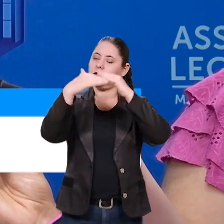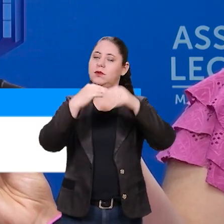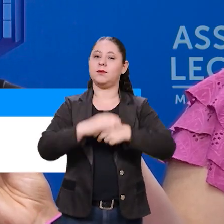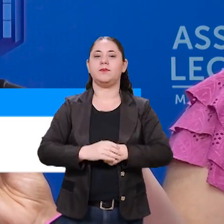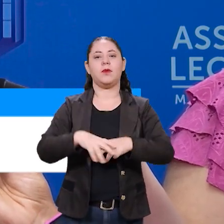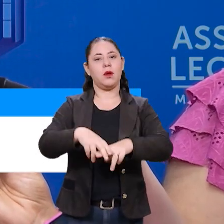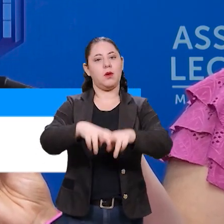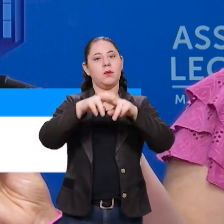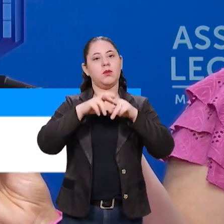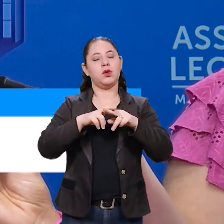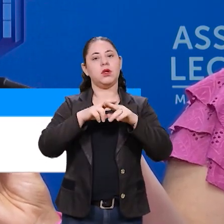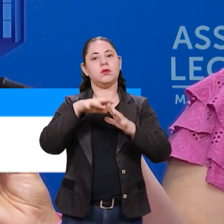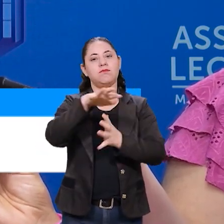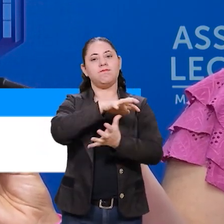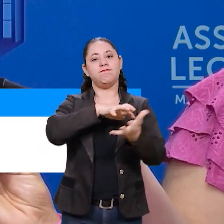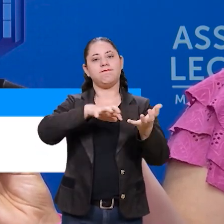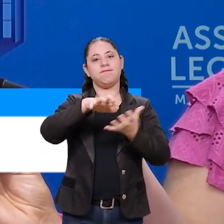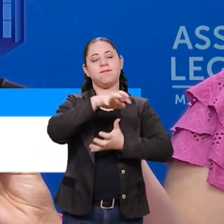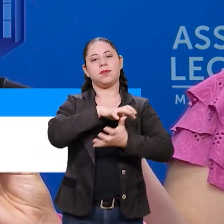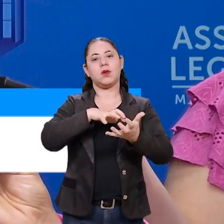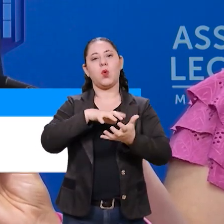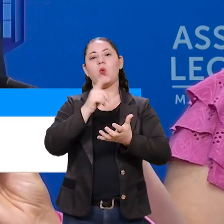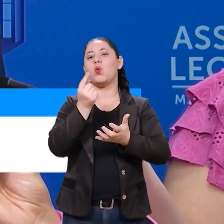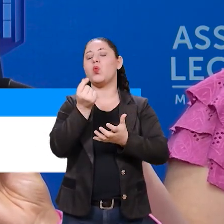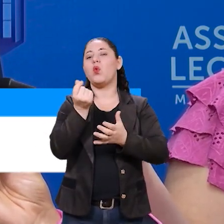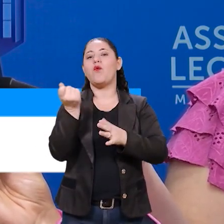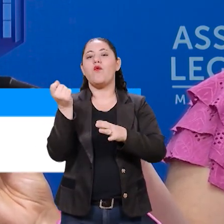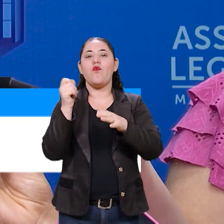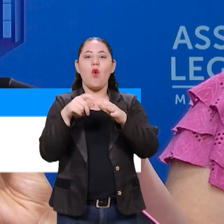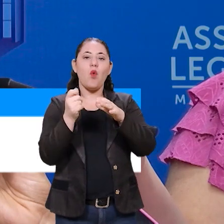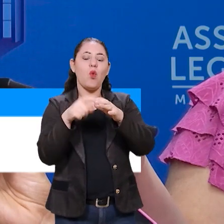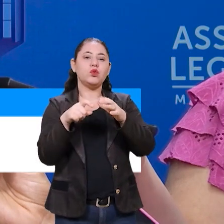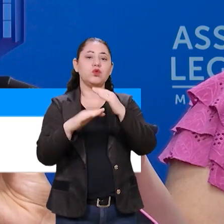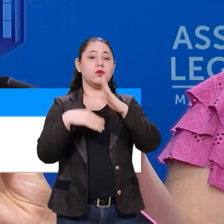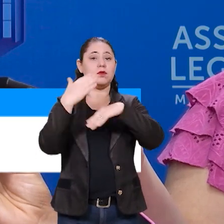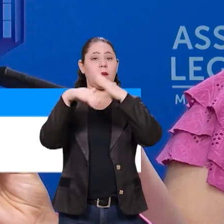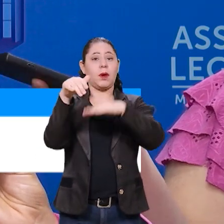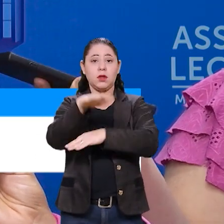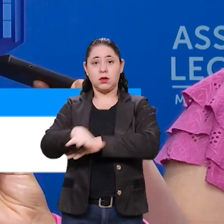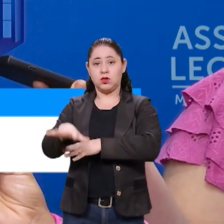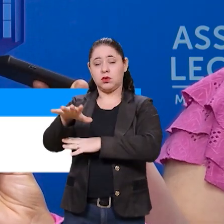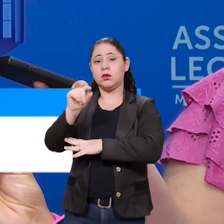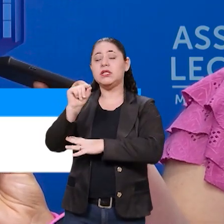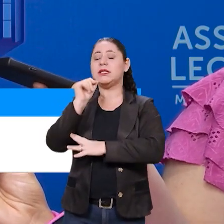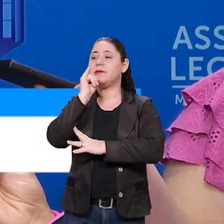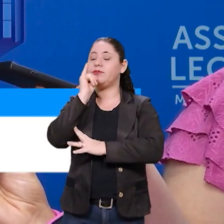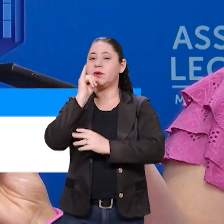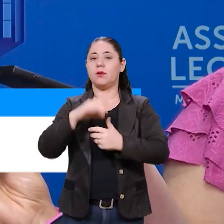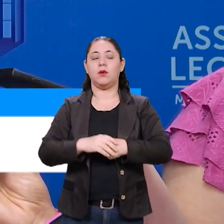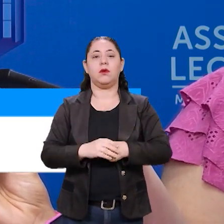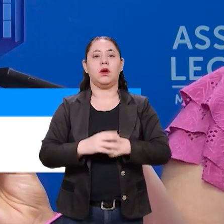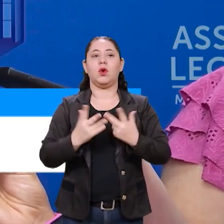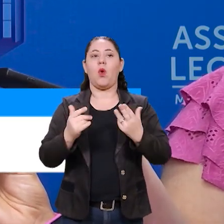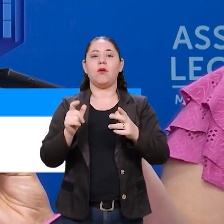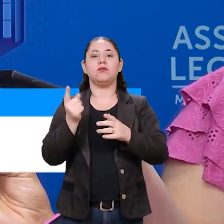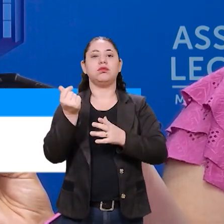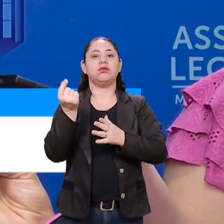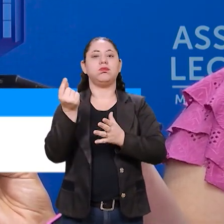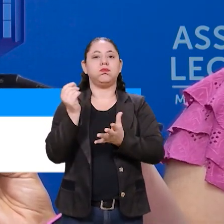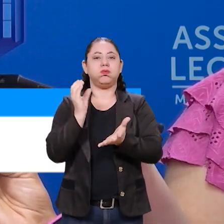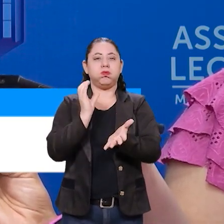dessas regiões se desenvolva. Por isso, a reforma tem a previsão de um Fundo de Desenvolvimento Regional, que